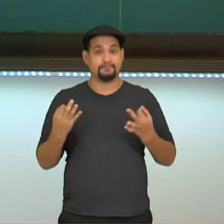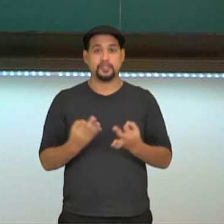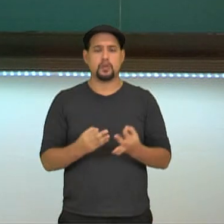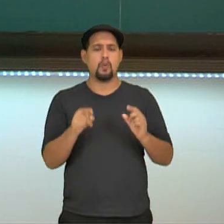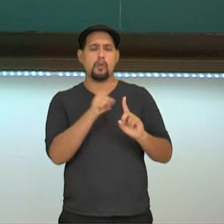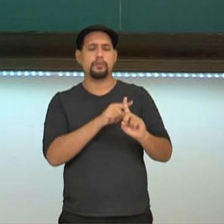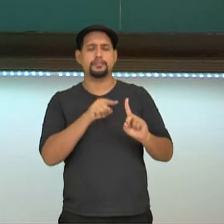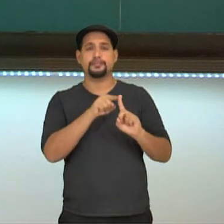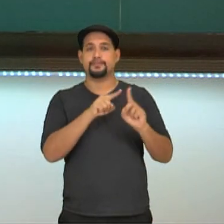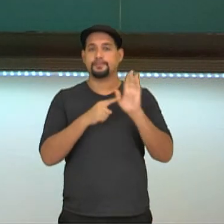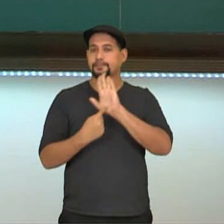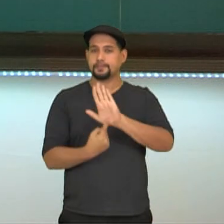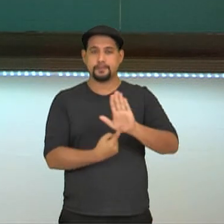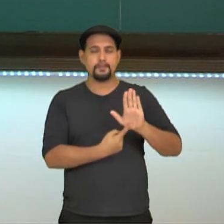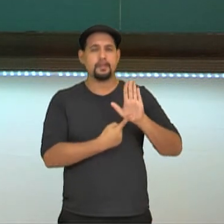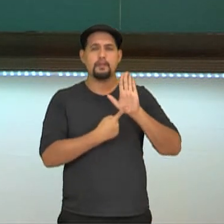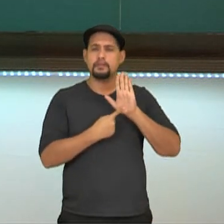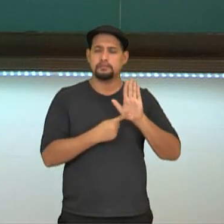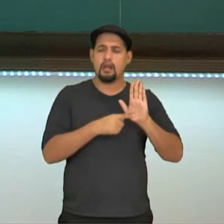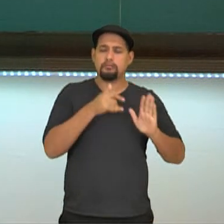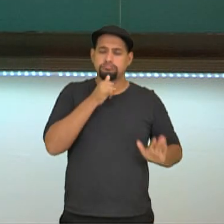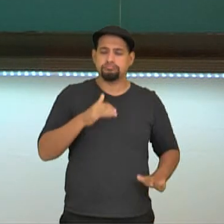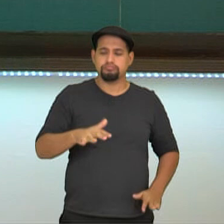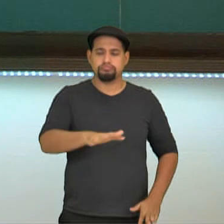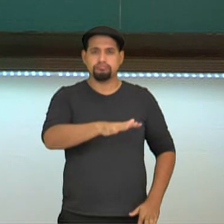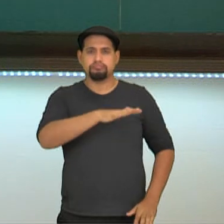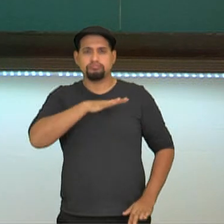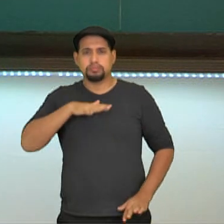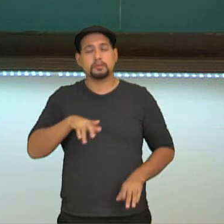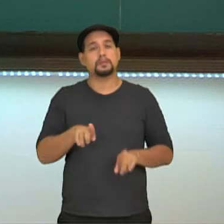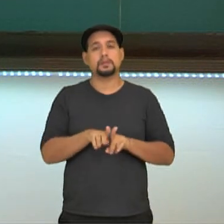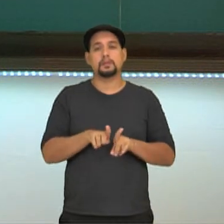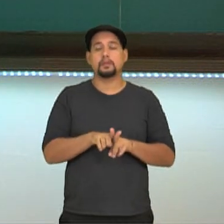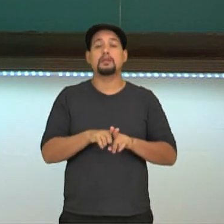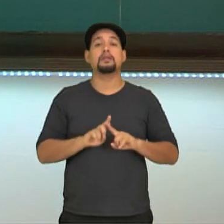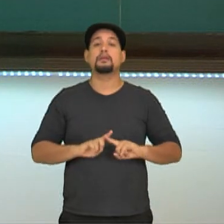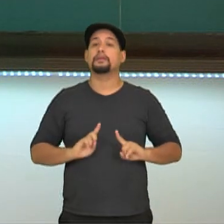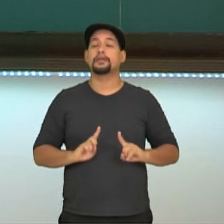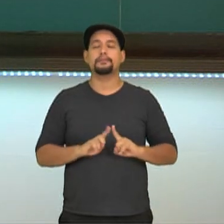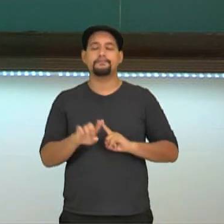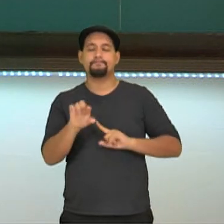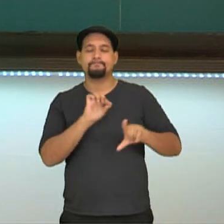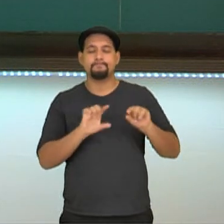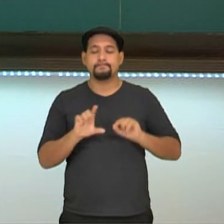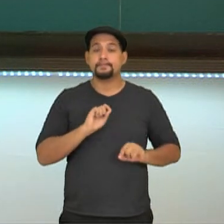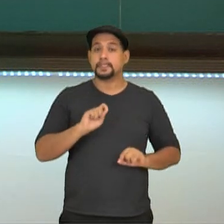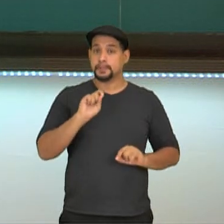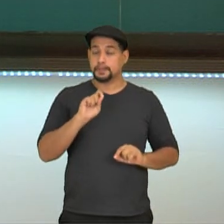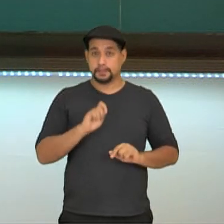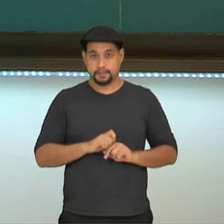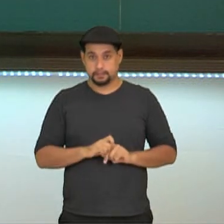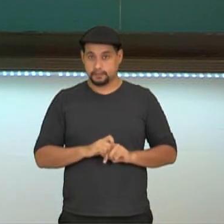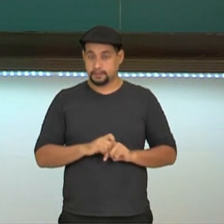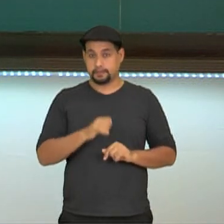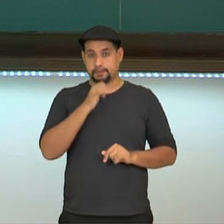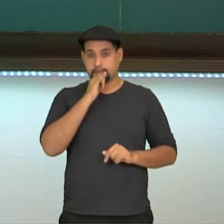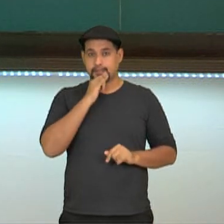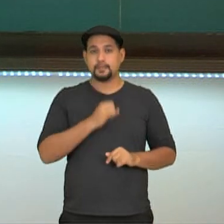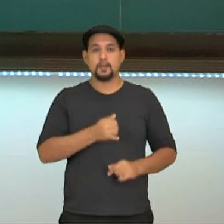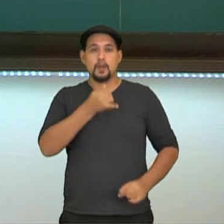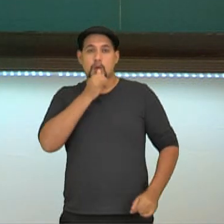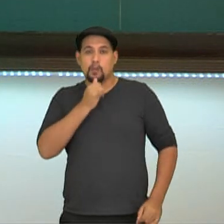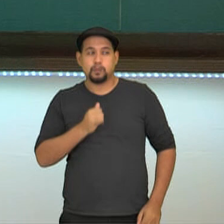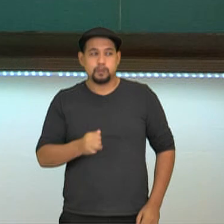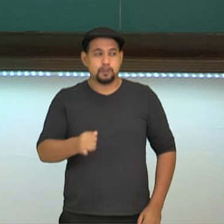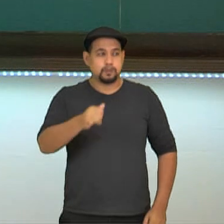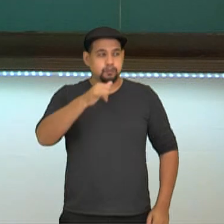objetivo é apresentar o campo elétrico uniforme e suas aplicações, deduzir que uma região com campo elétrico